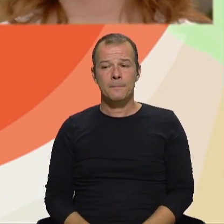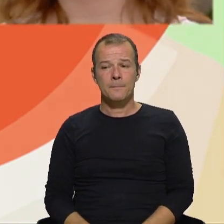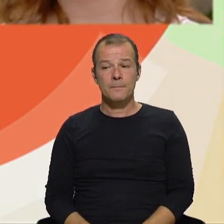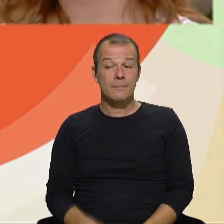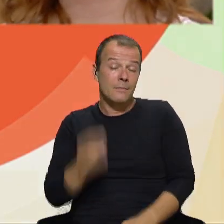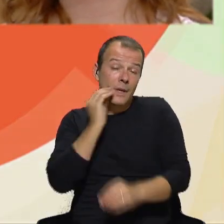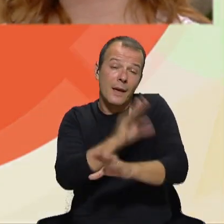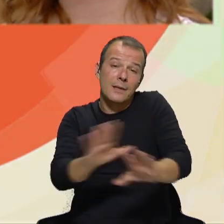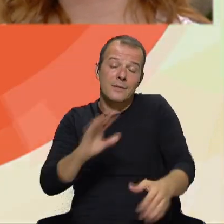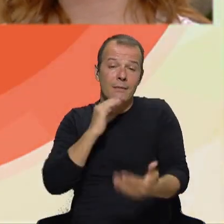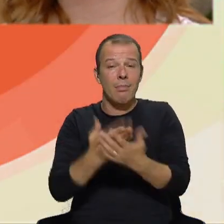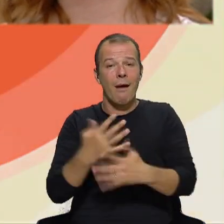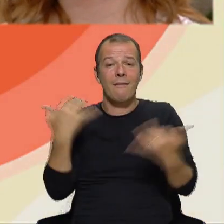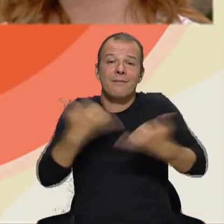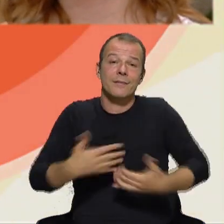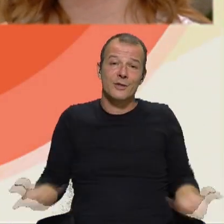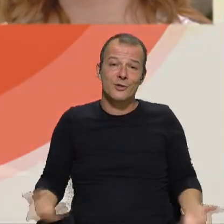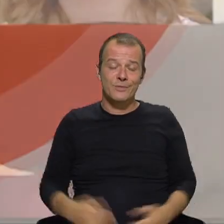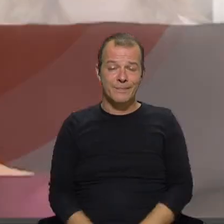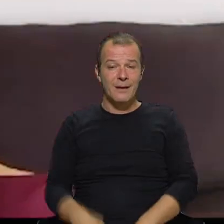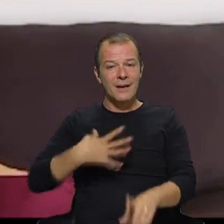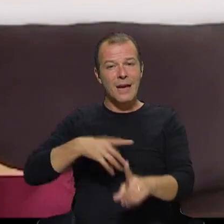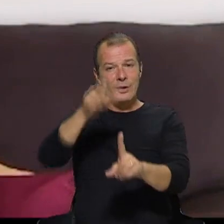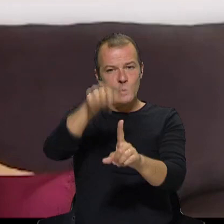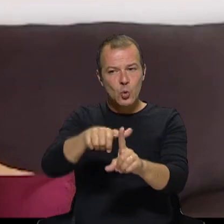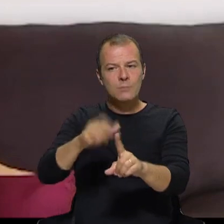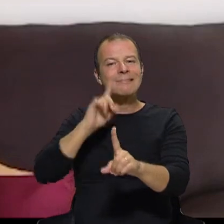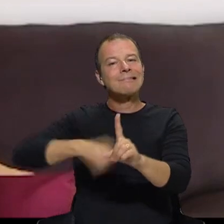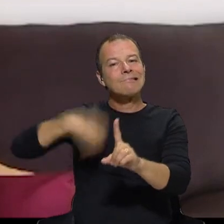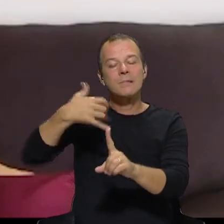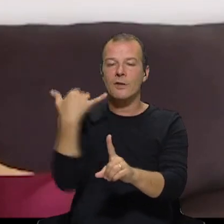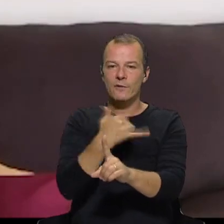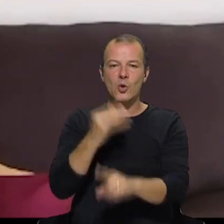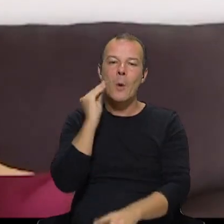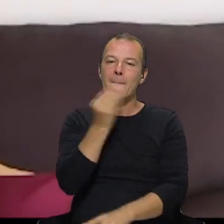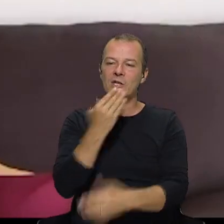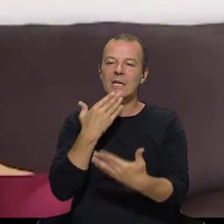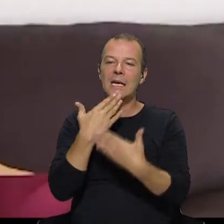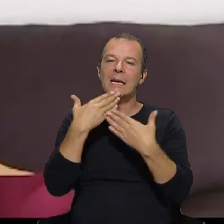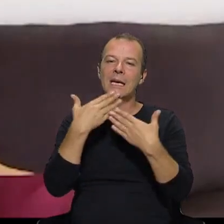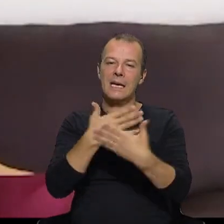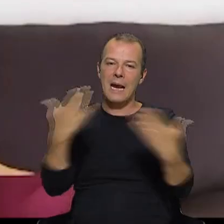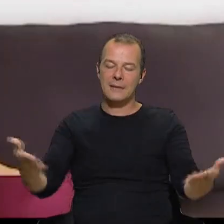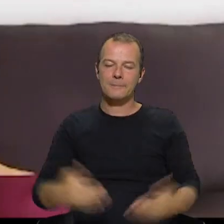e é isso que nos torna felizes. Portanto, eu quero que sejas sobretudo feliz. Um meu beijinho muito grande.